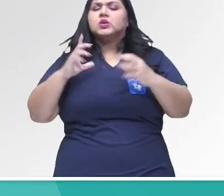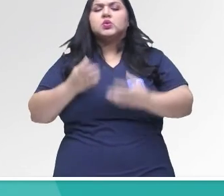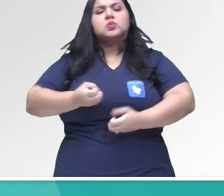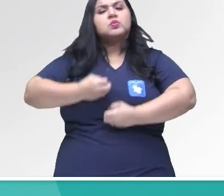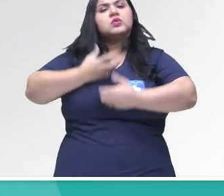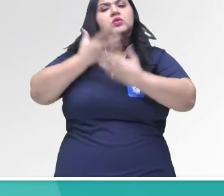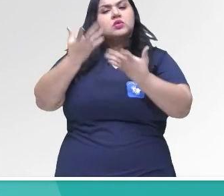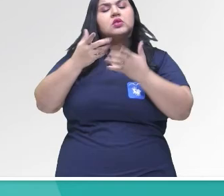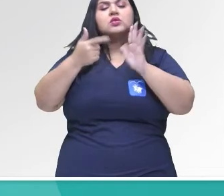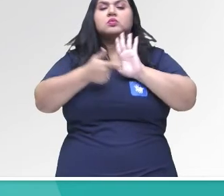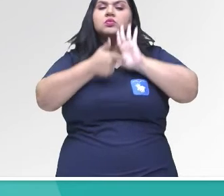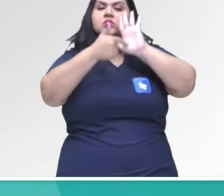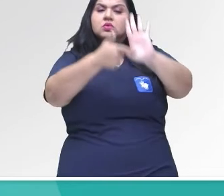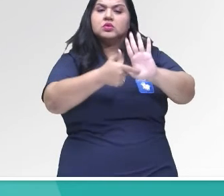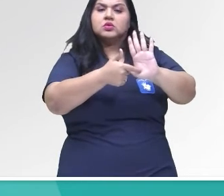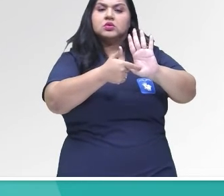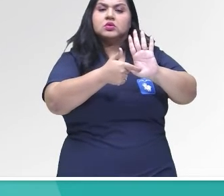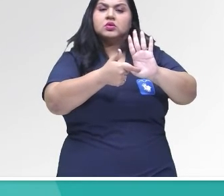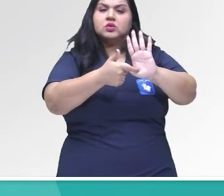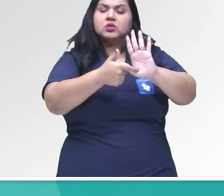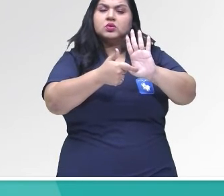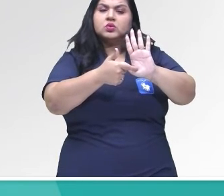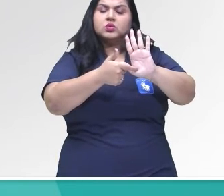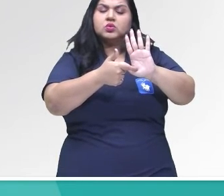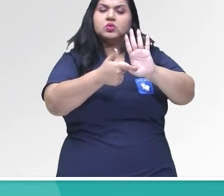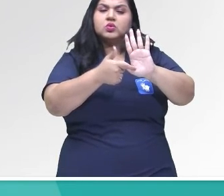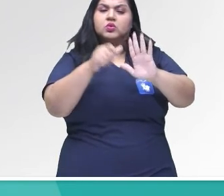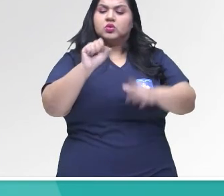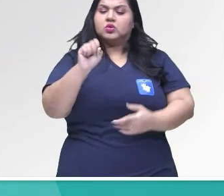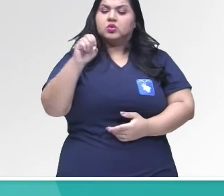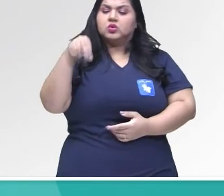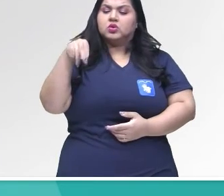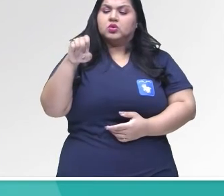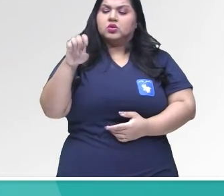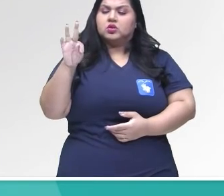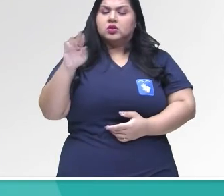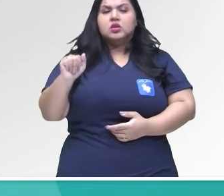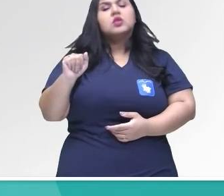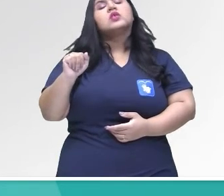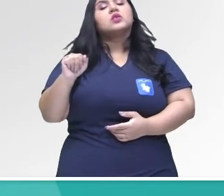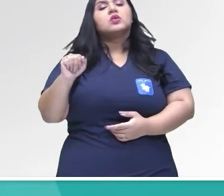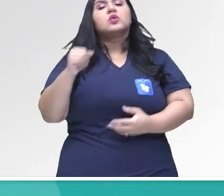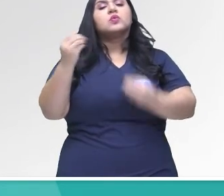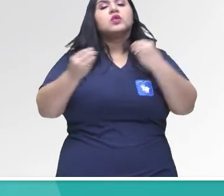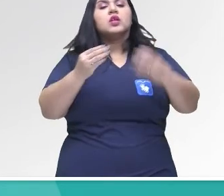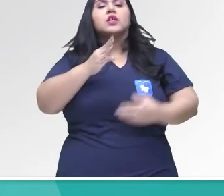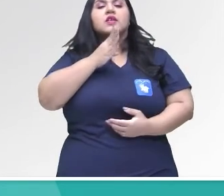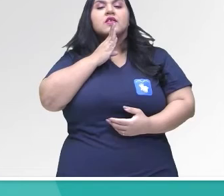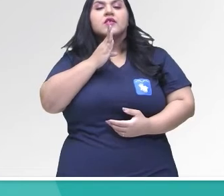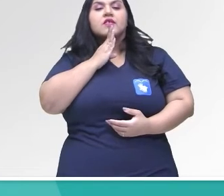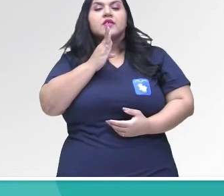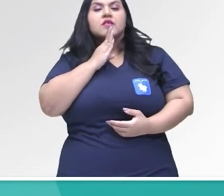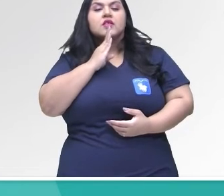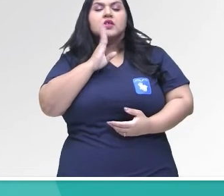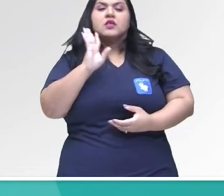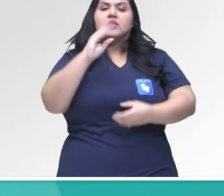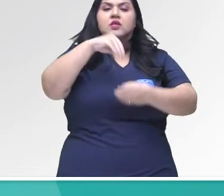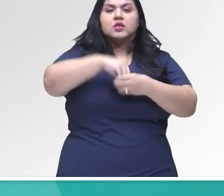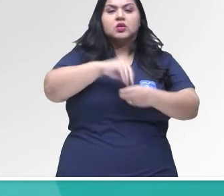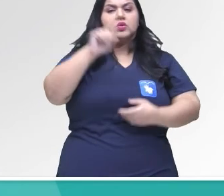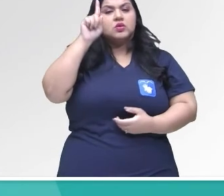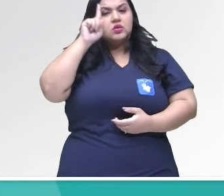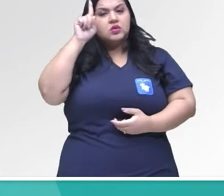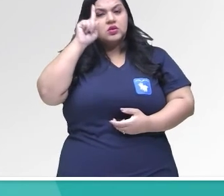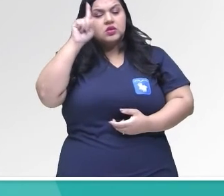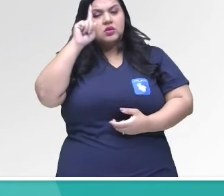eu trouxe para vocês um soneto que é de Vinícius de Moraes, que é conhecido e que faz parte do nosso dia a dia, e